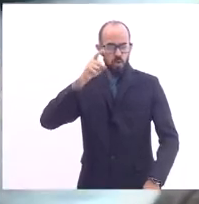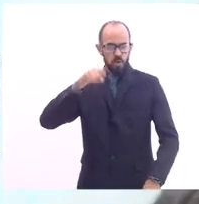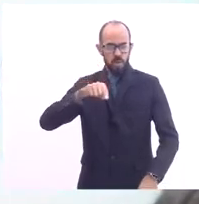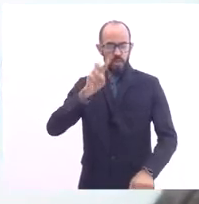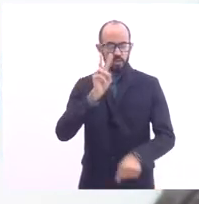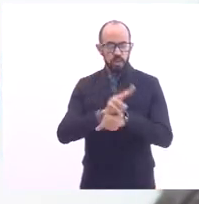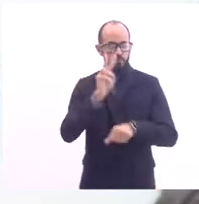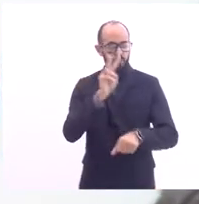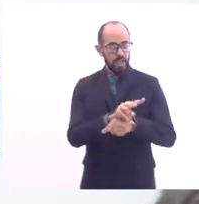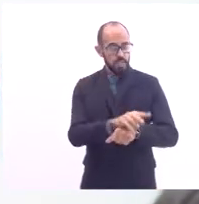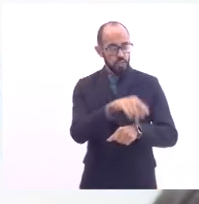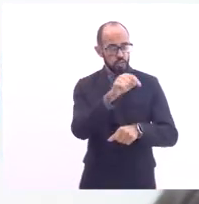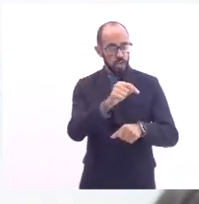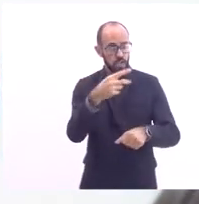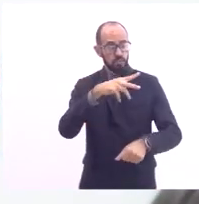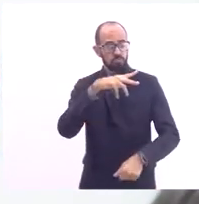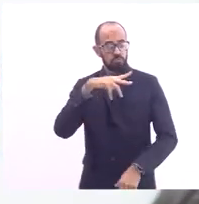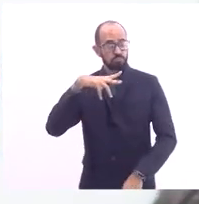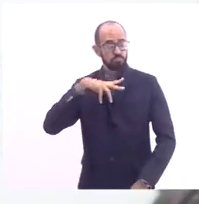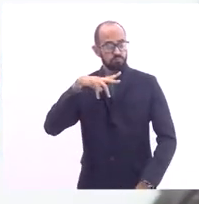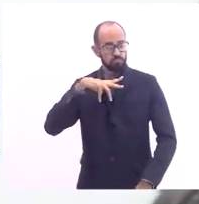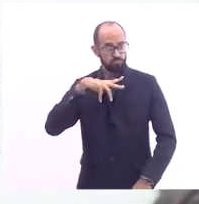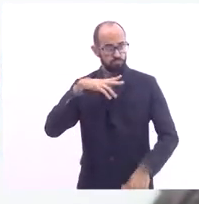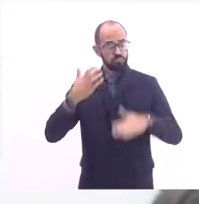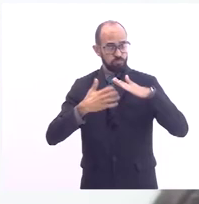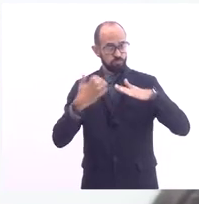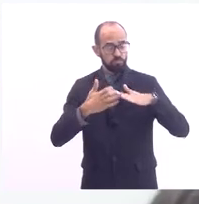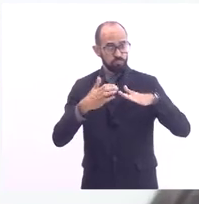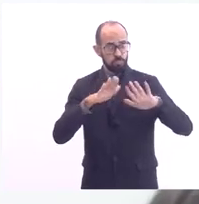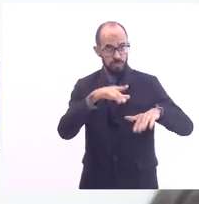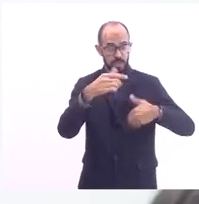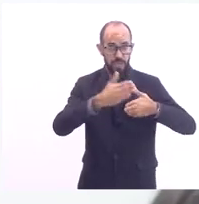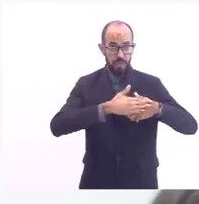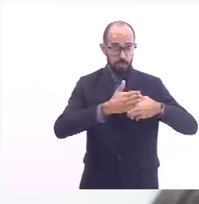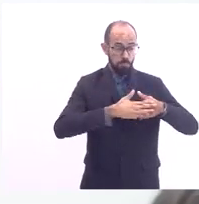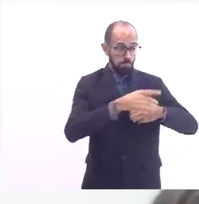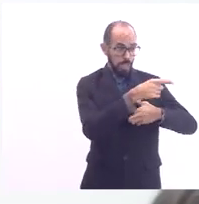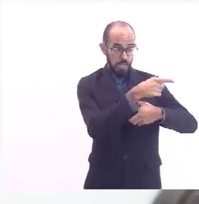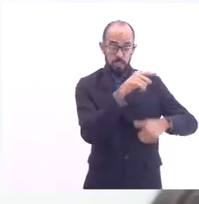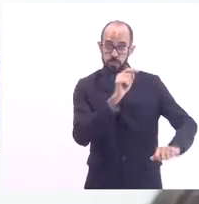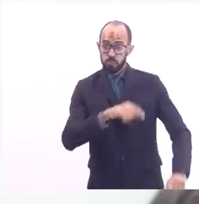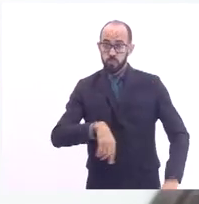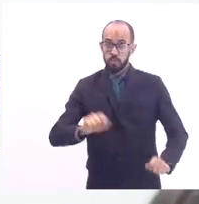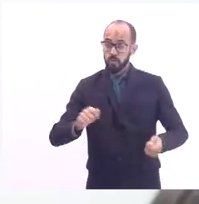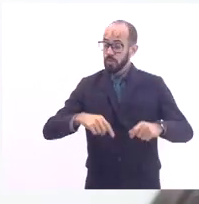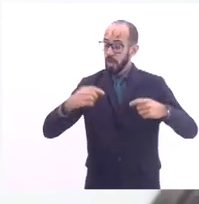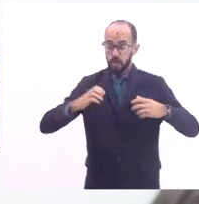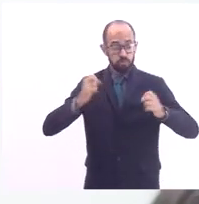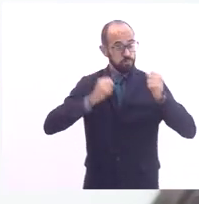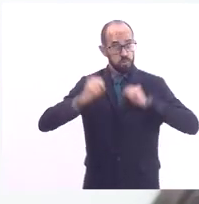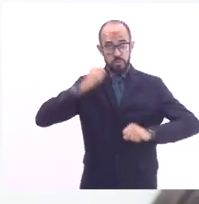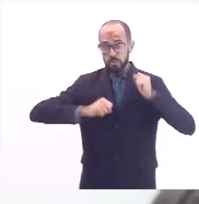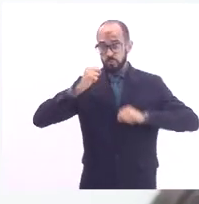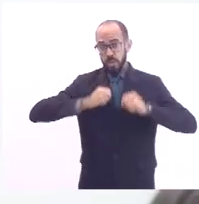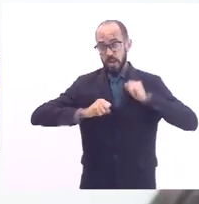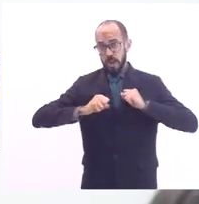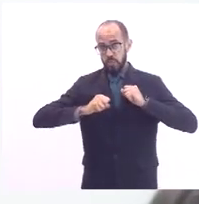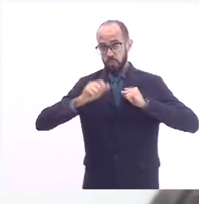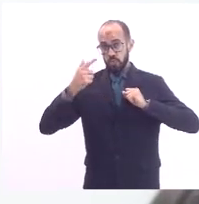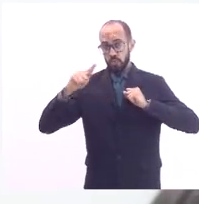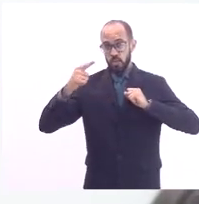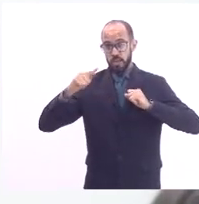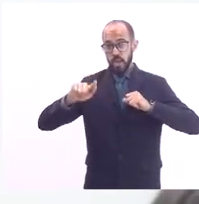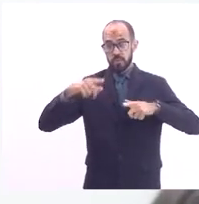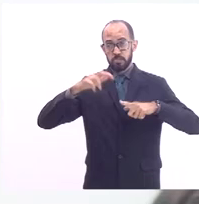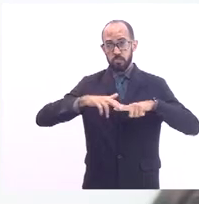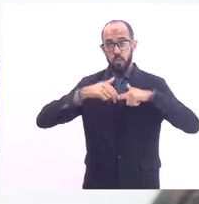a privatização. Mas ele próprio, lá em Goiás, tem vivido um desespero muito grande por